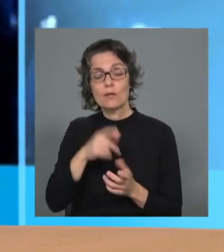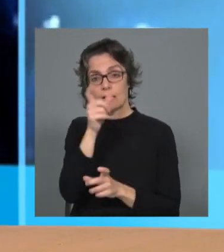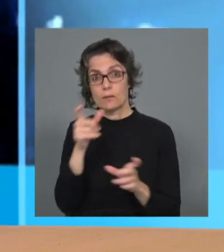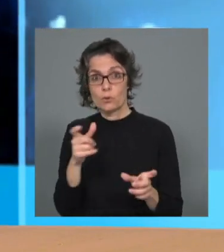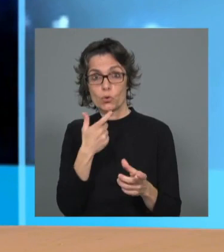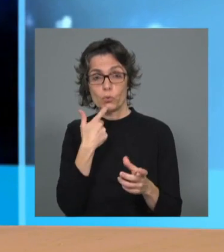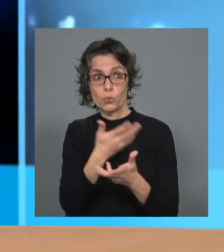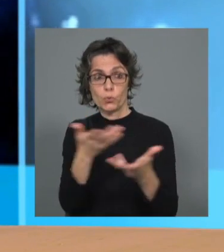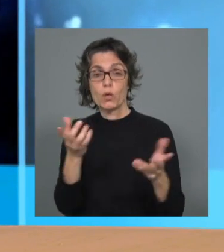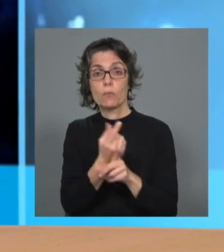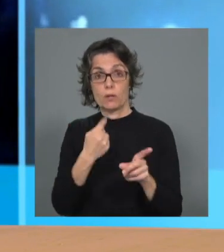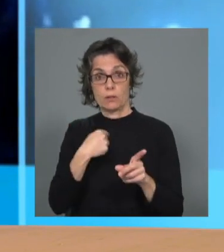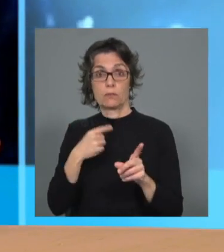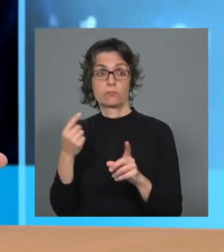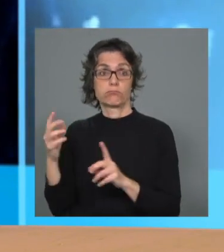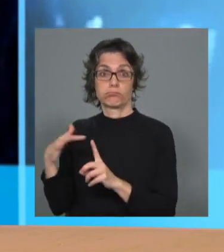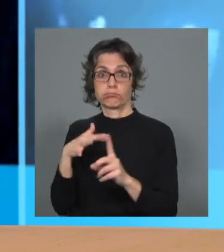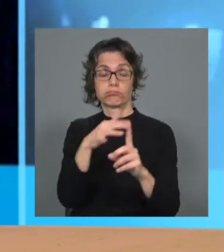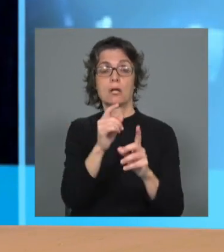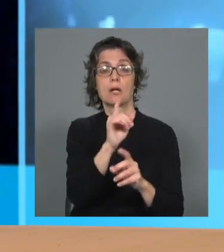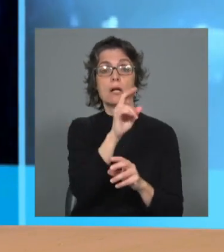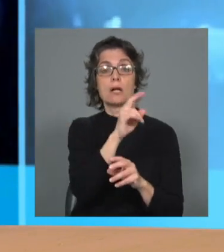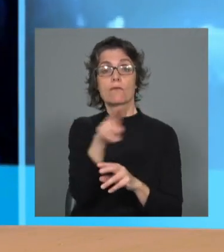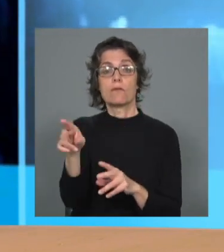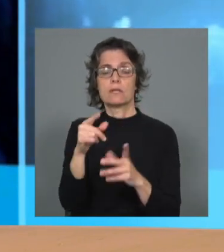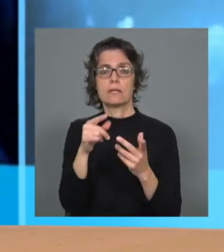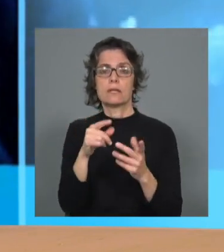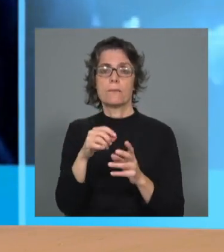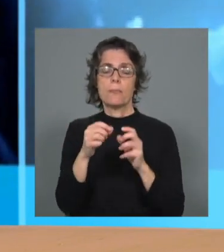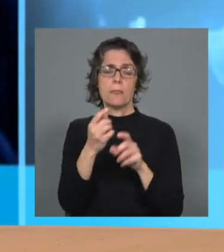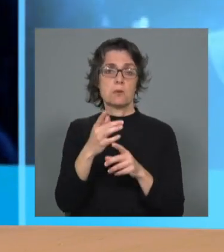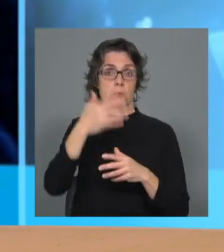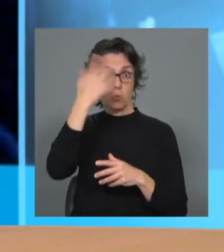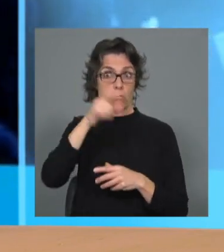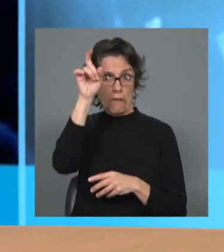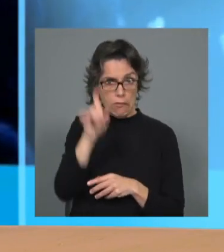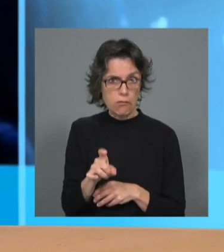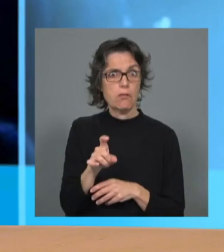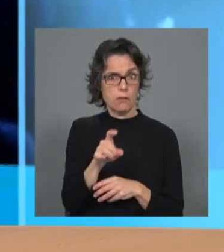a visita pascal, por exemplo, em Mora, demora sempre um dia quase inteiro.